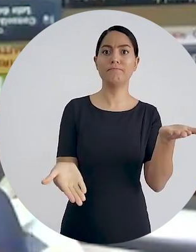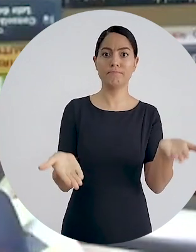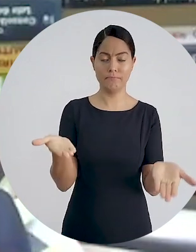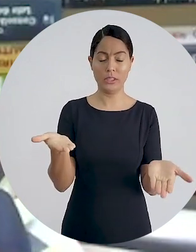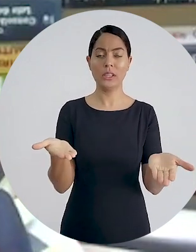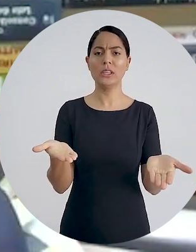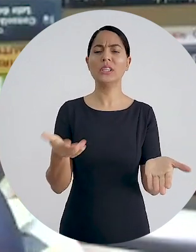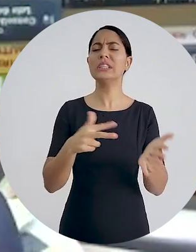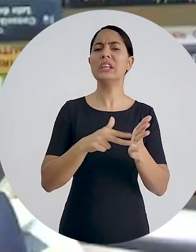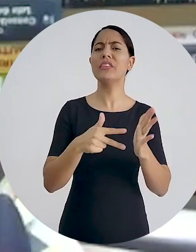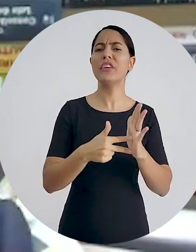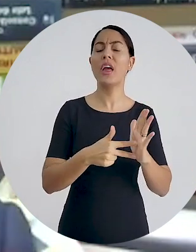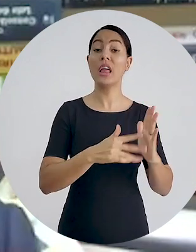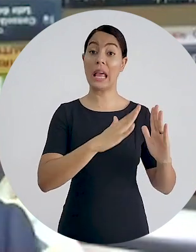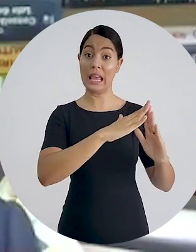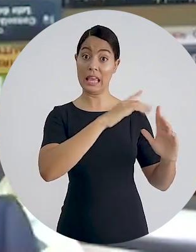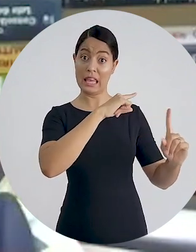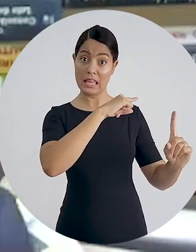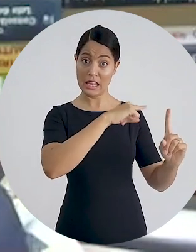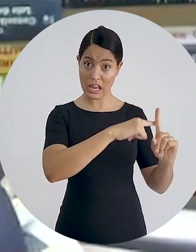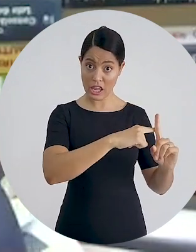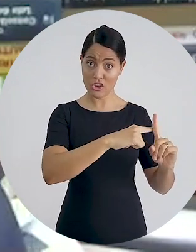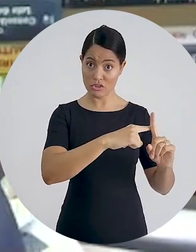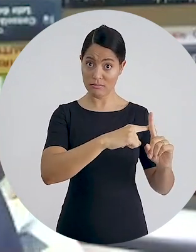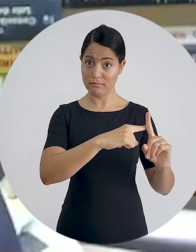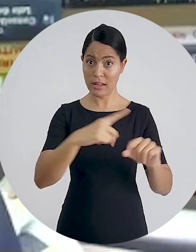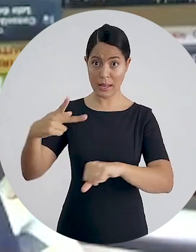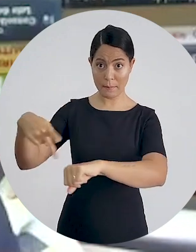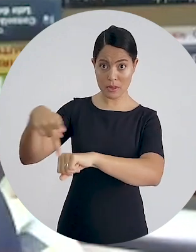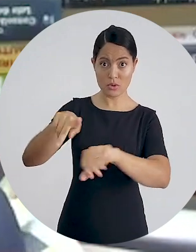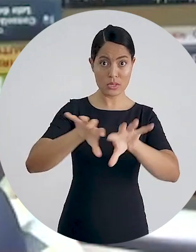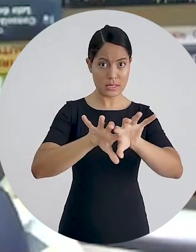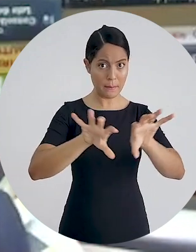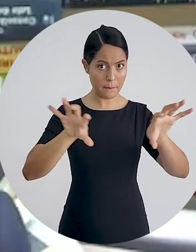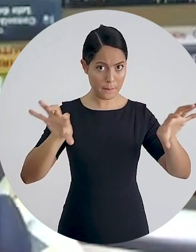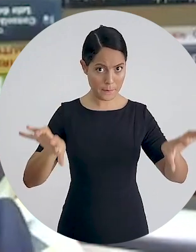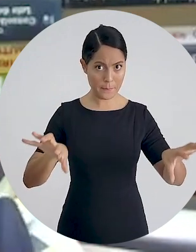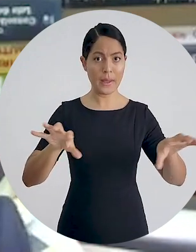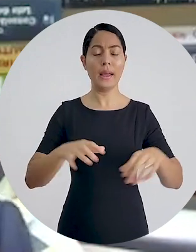a separação entre Igreja e Estado,